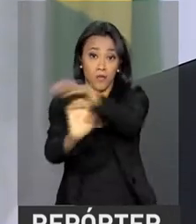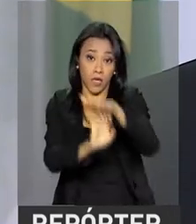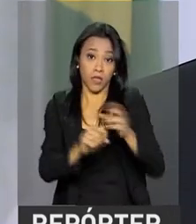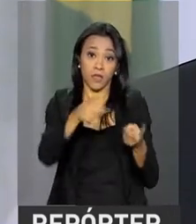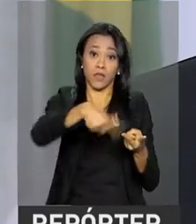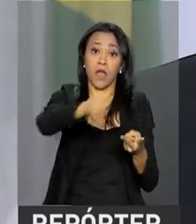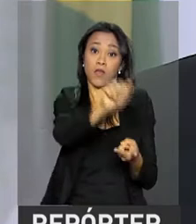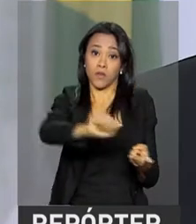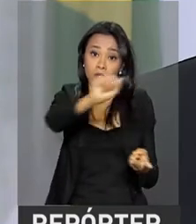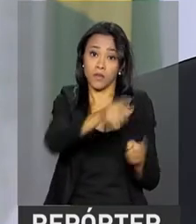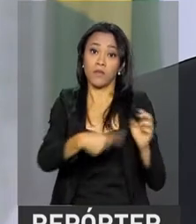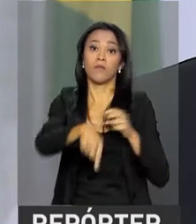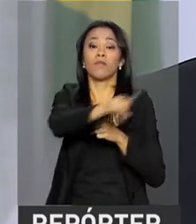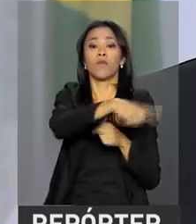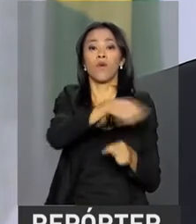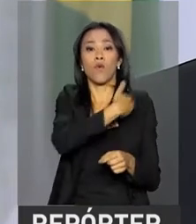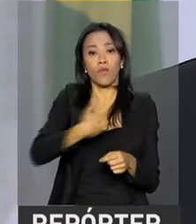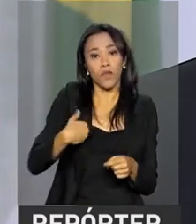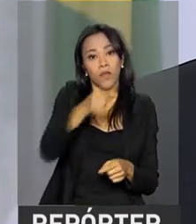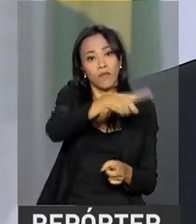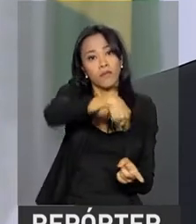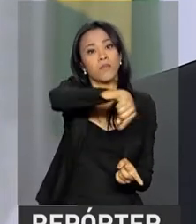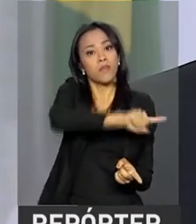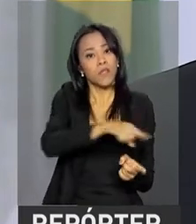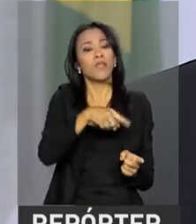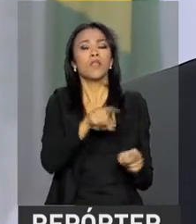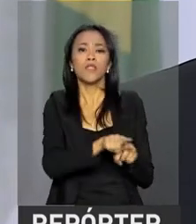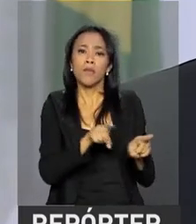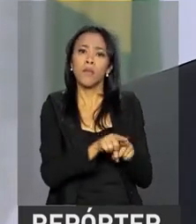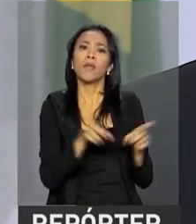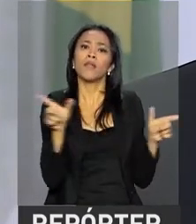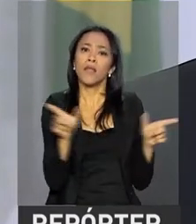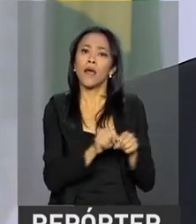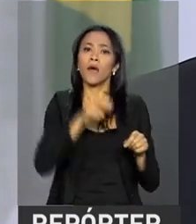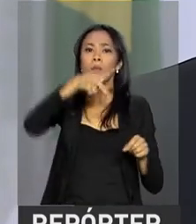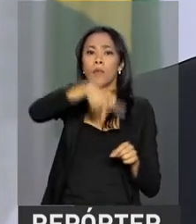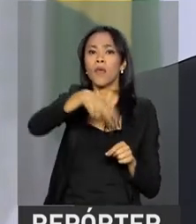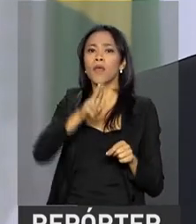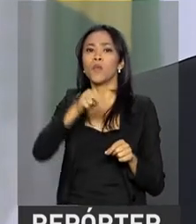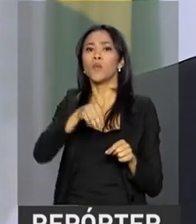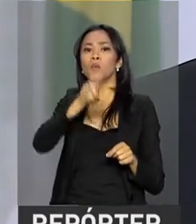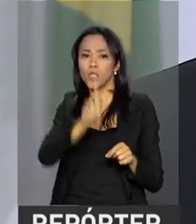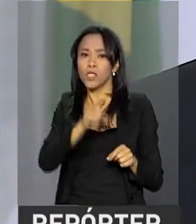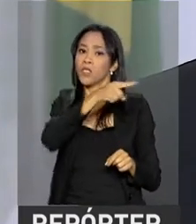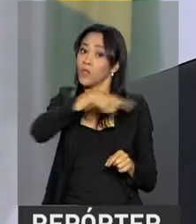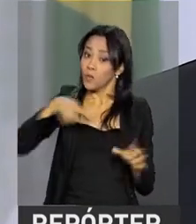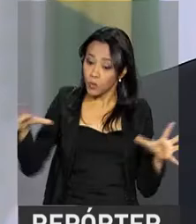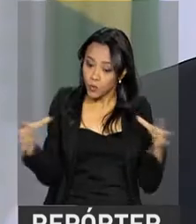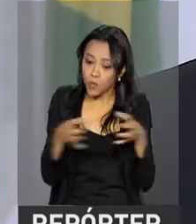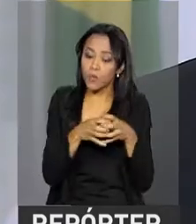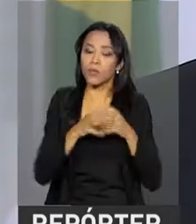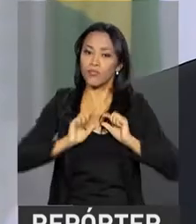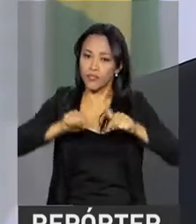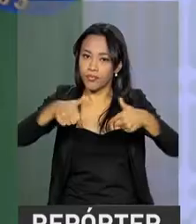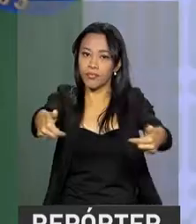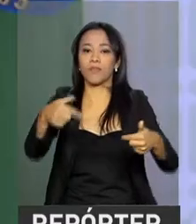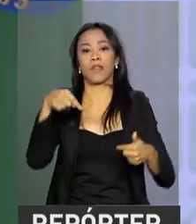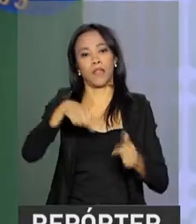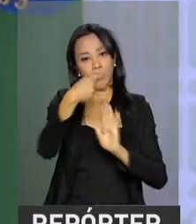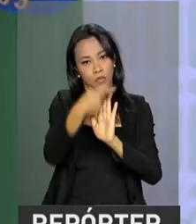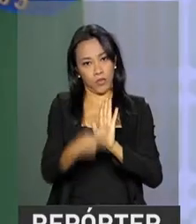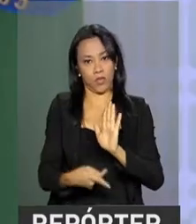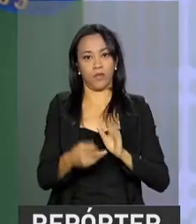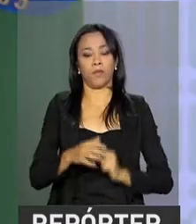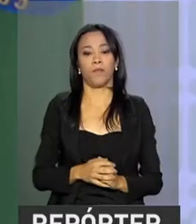civil do governo e do programa das nações unidas para o desenvolvimento vão ser parceiros neste projecto quando